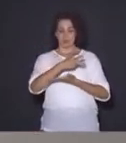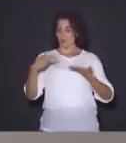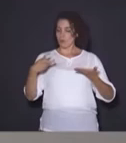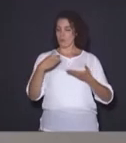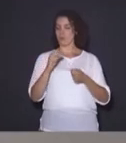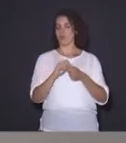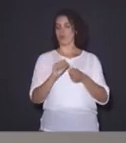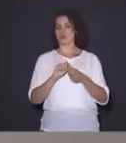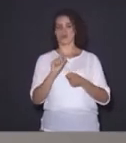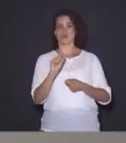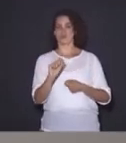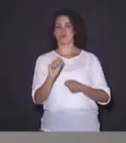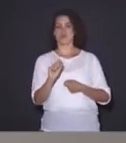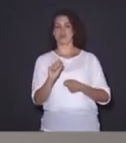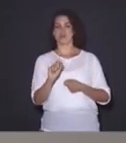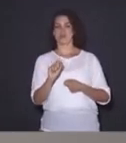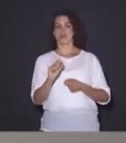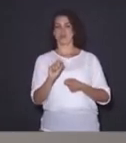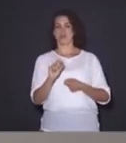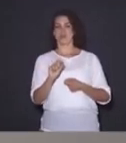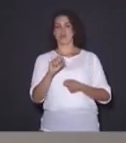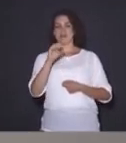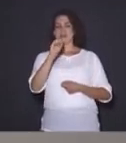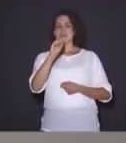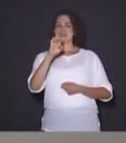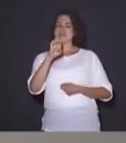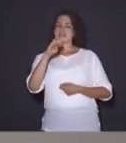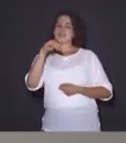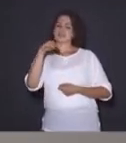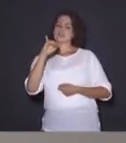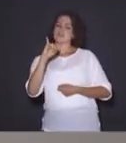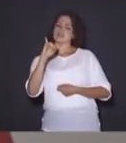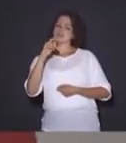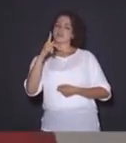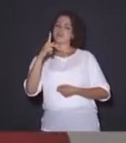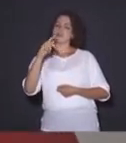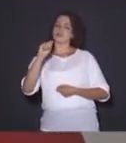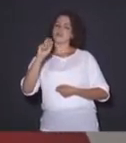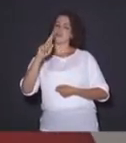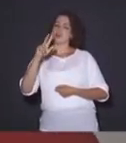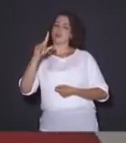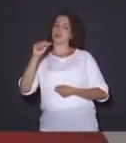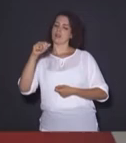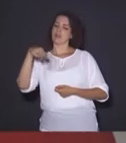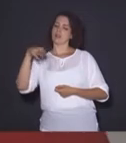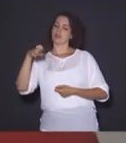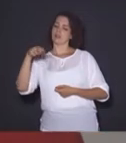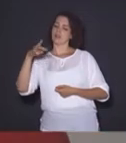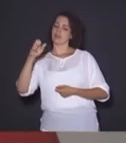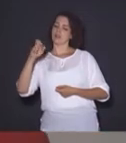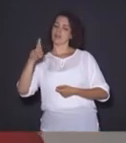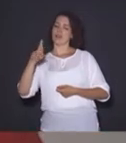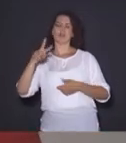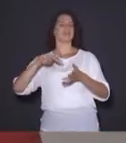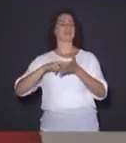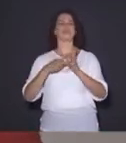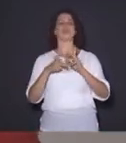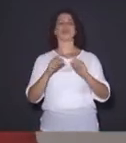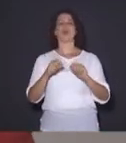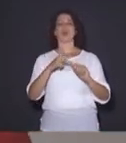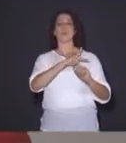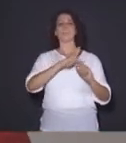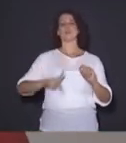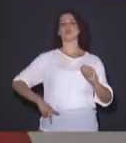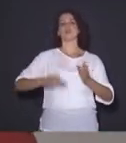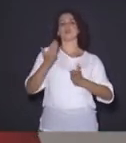implantar o ceme parlamento o que é o cm para 936 esvaziamentos do presidencialismo toda vez que